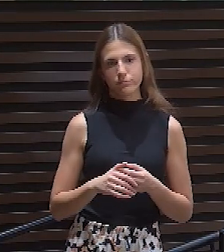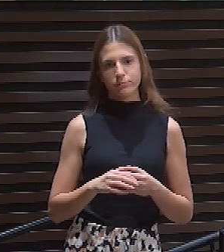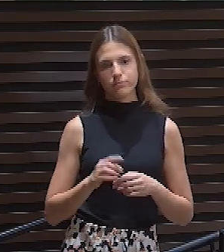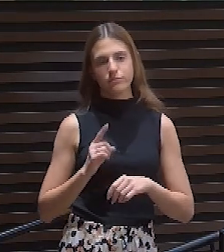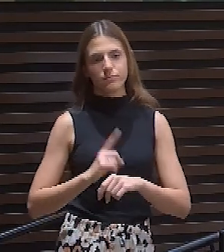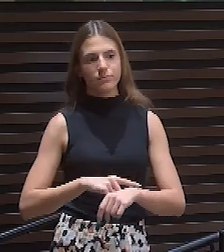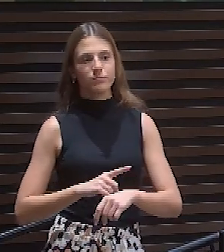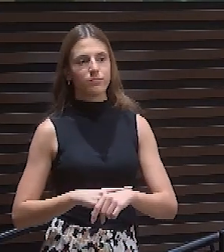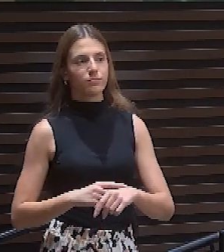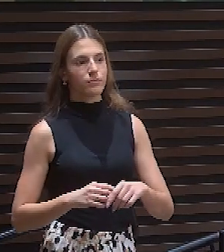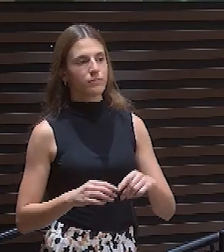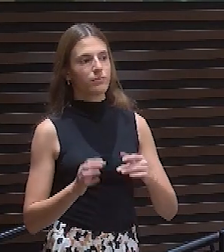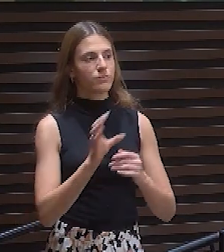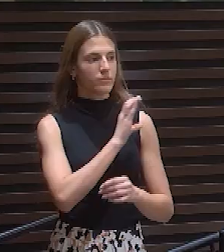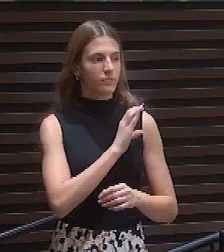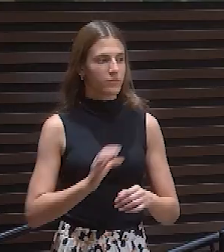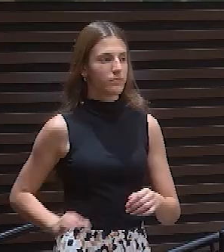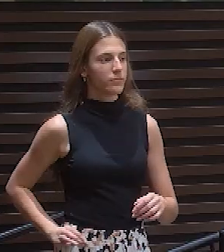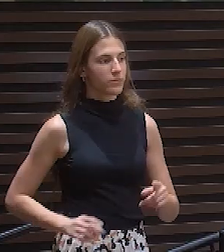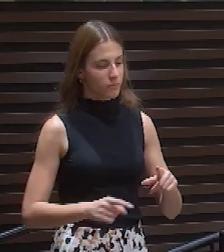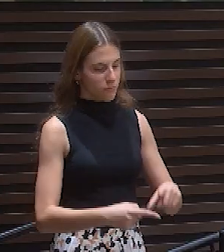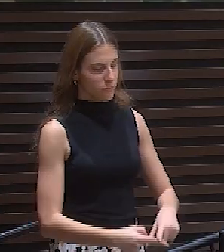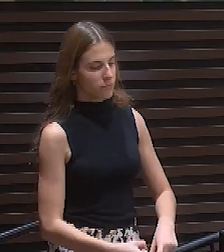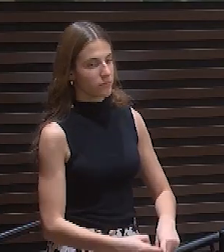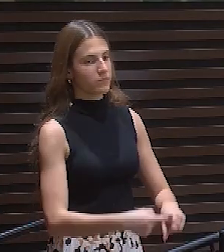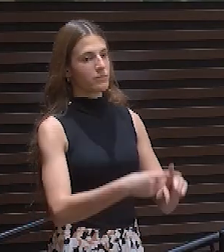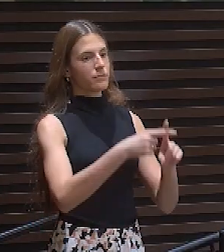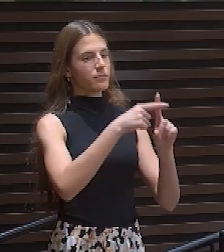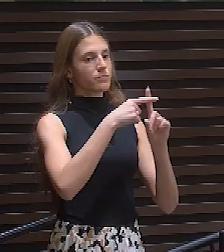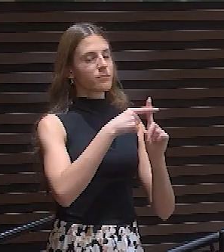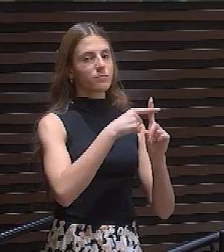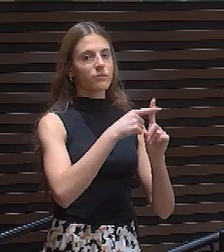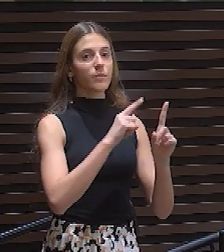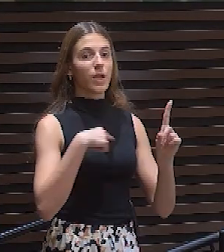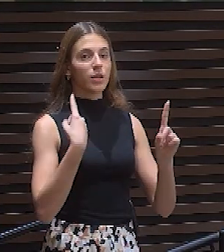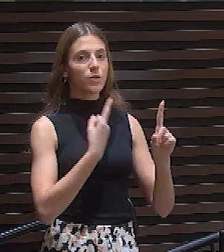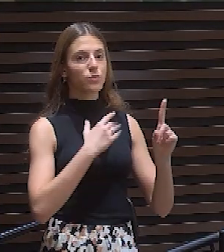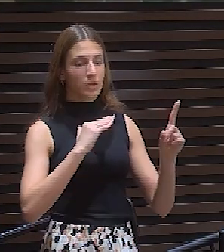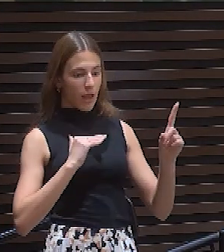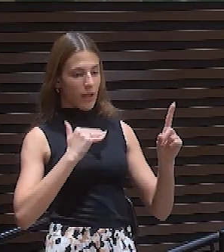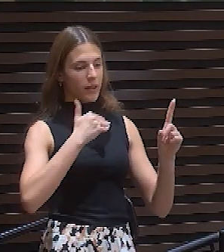Cristo foi levantado, Ele nos atraiu a Ele.